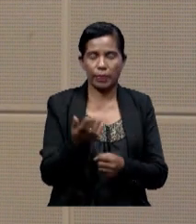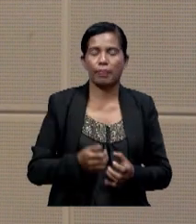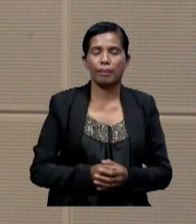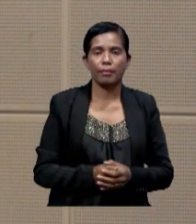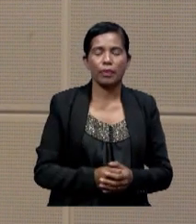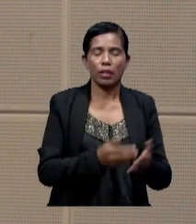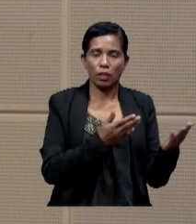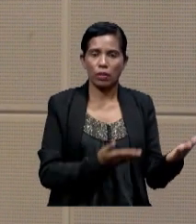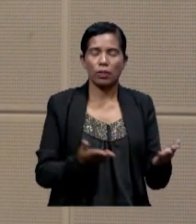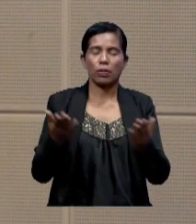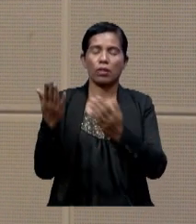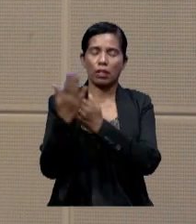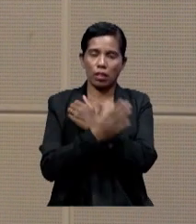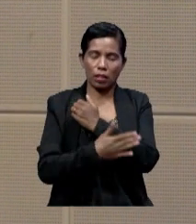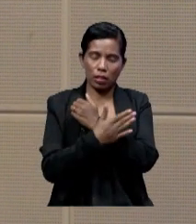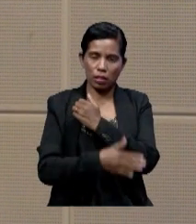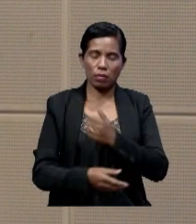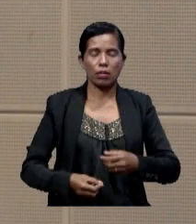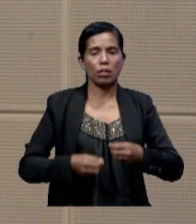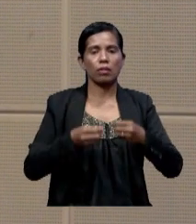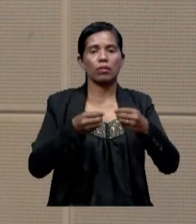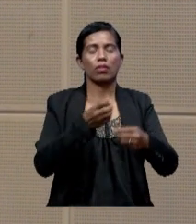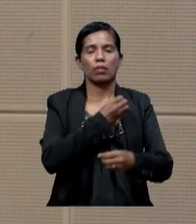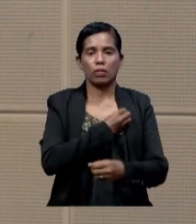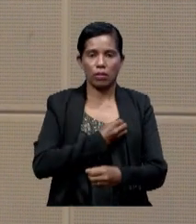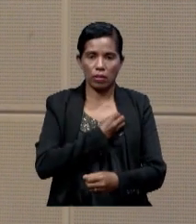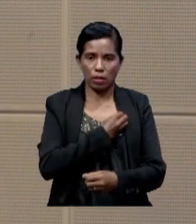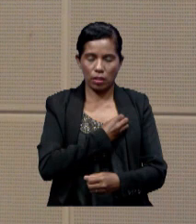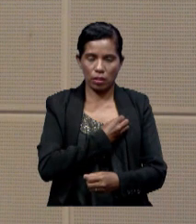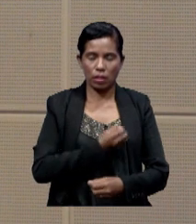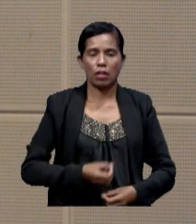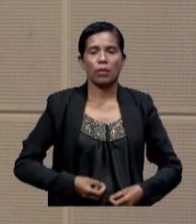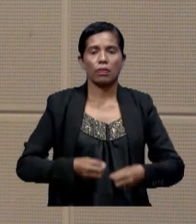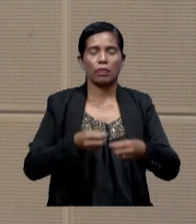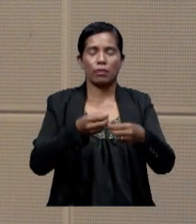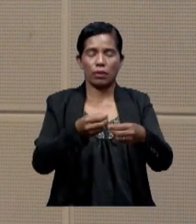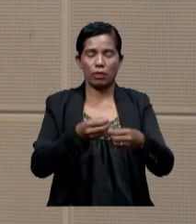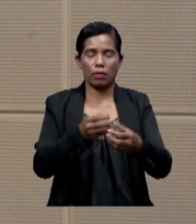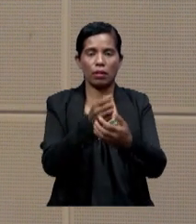Lori na São Tomás, minha condolências, Hakua Kimi,